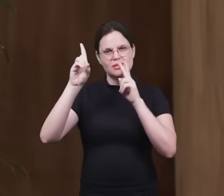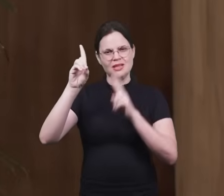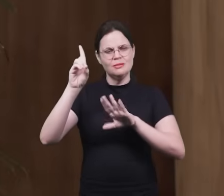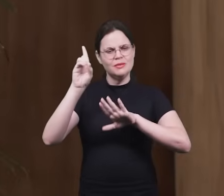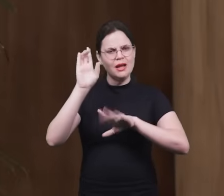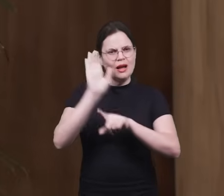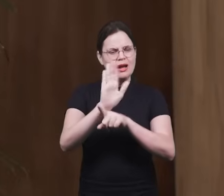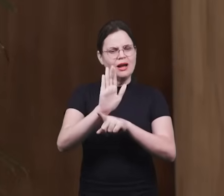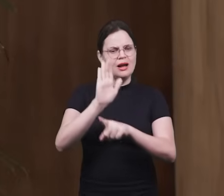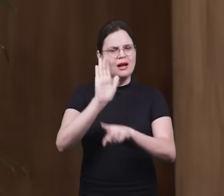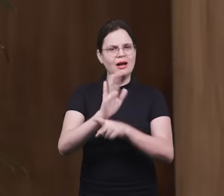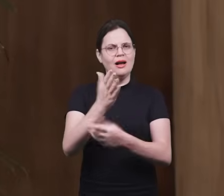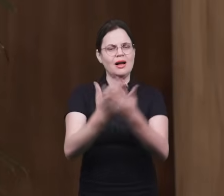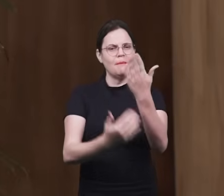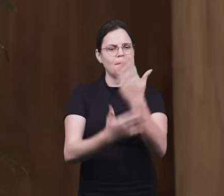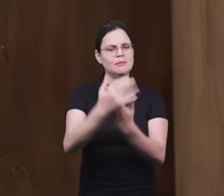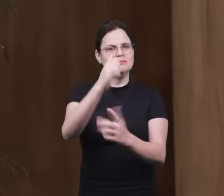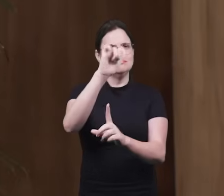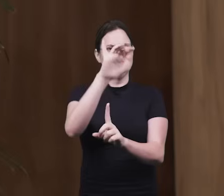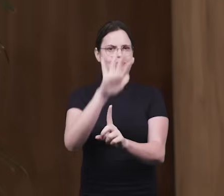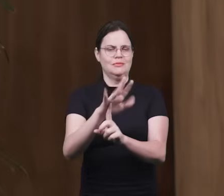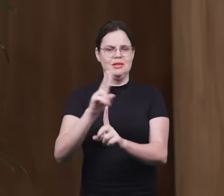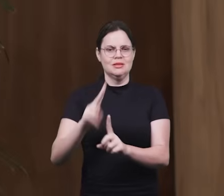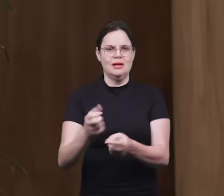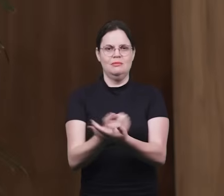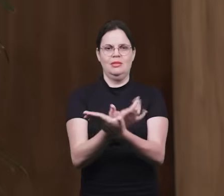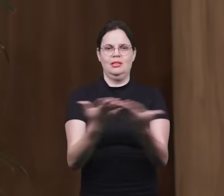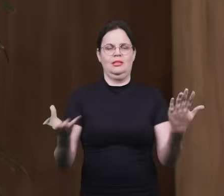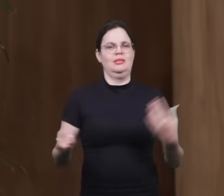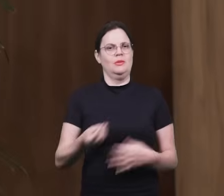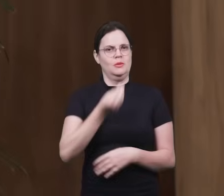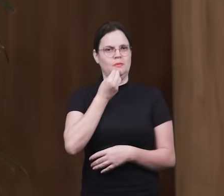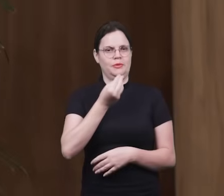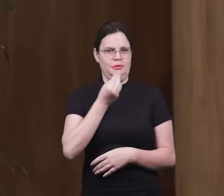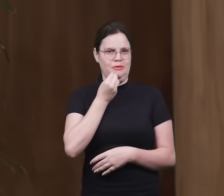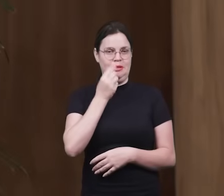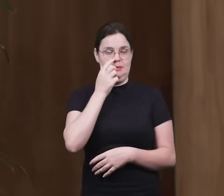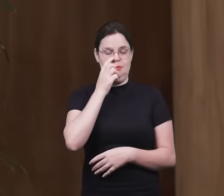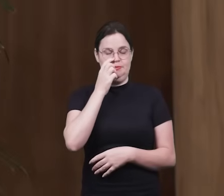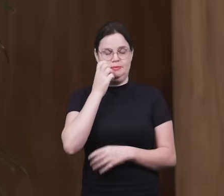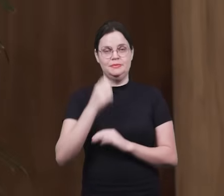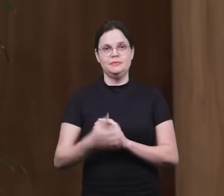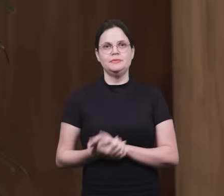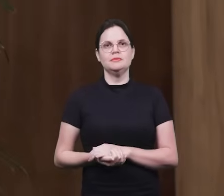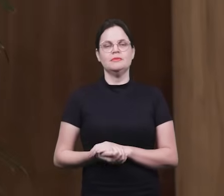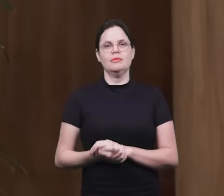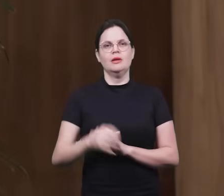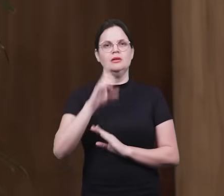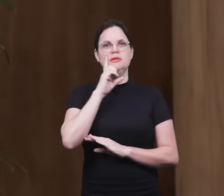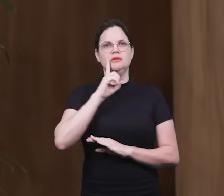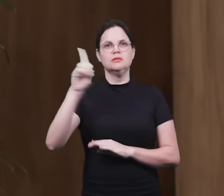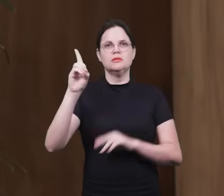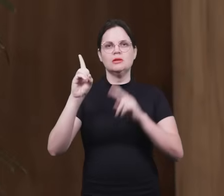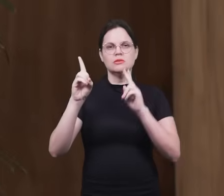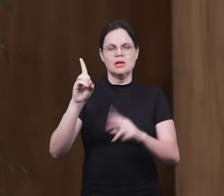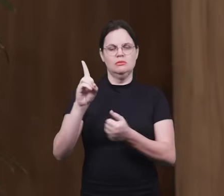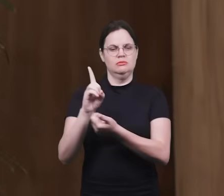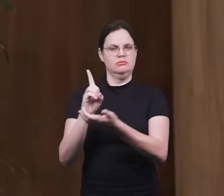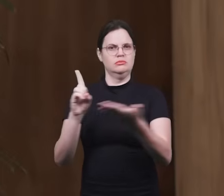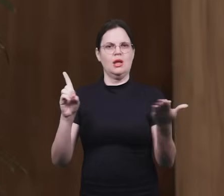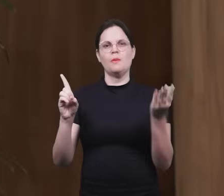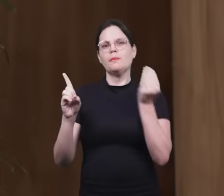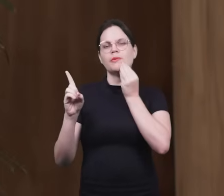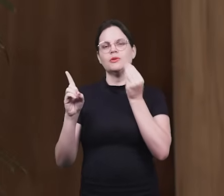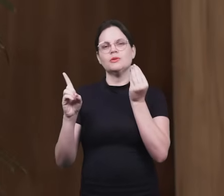homem, concedendo a ele oportunidades. E as oportunidades que Deus dá